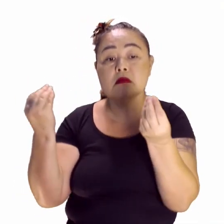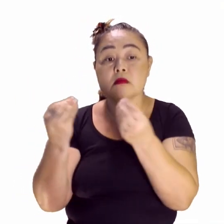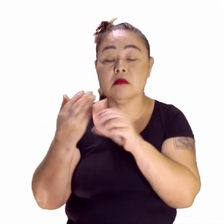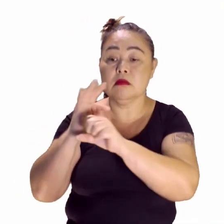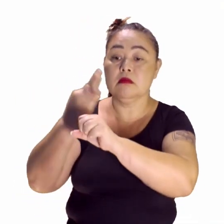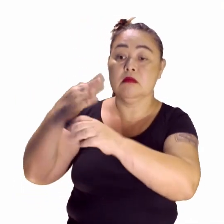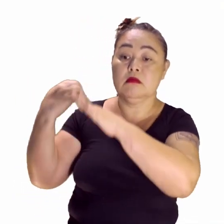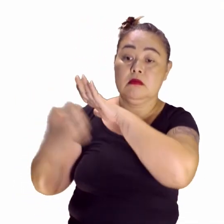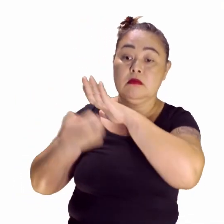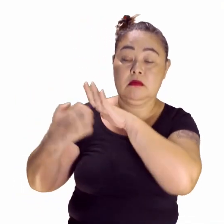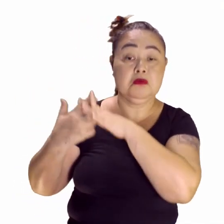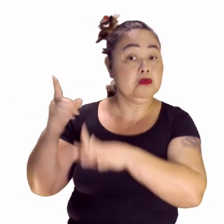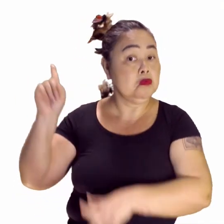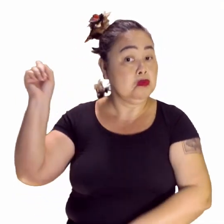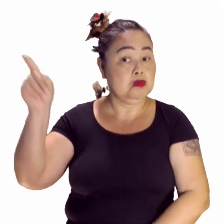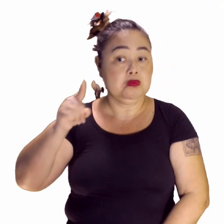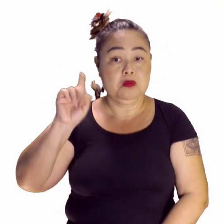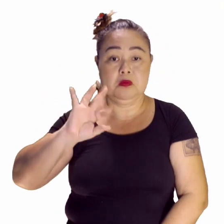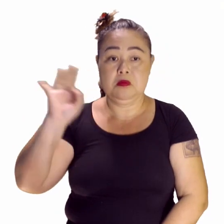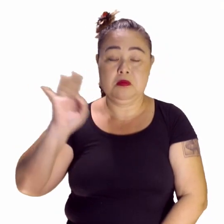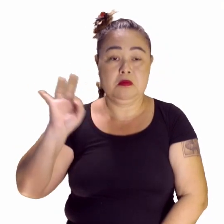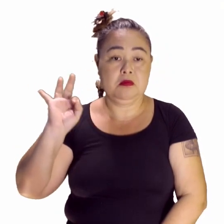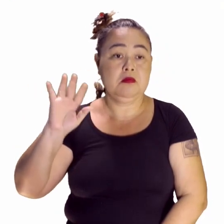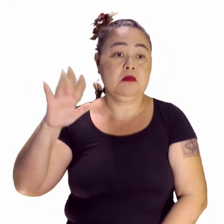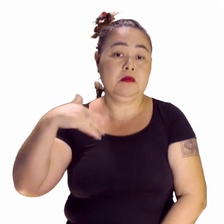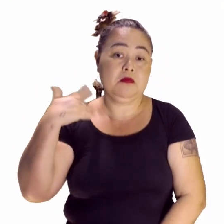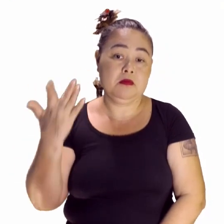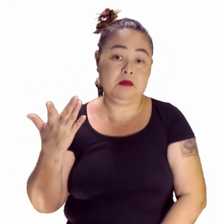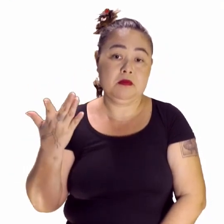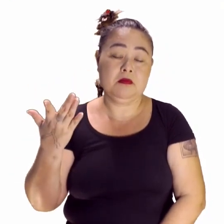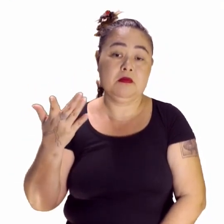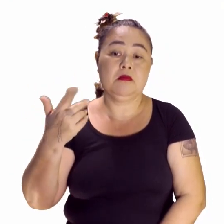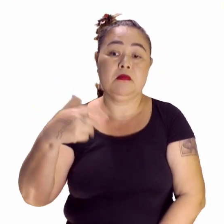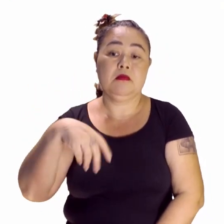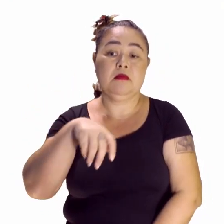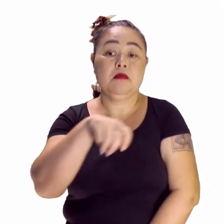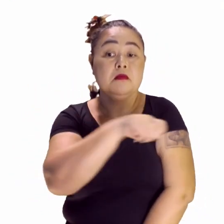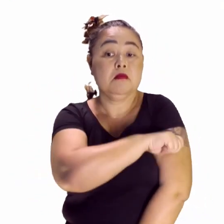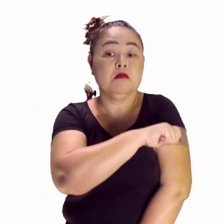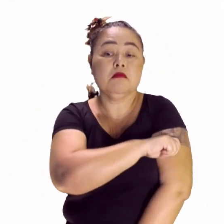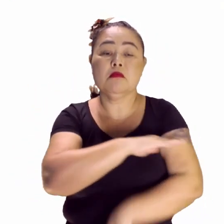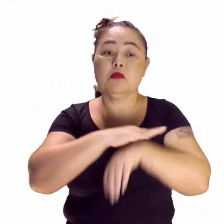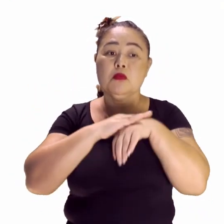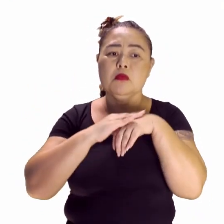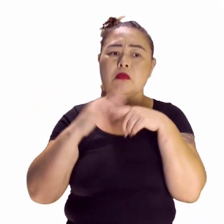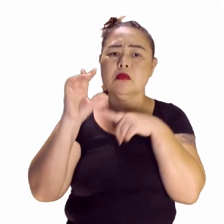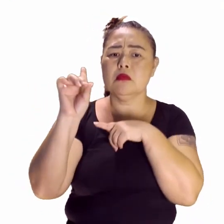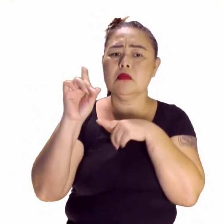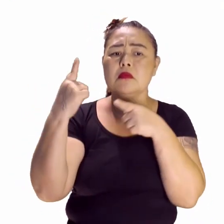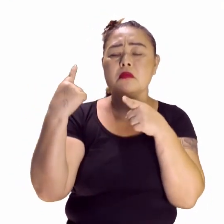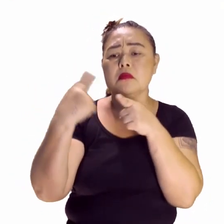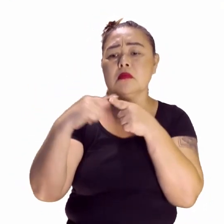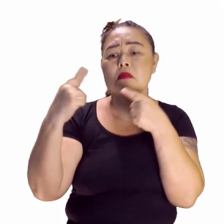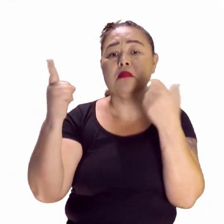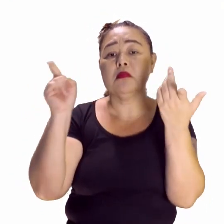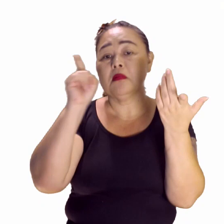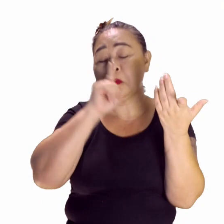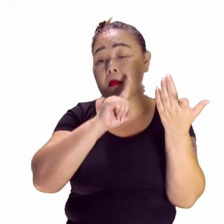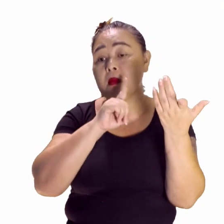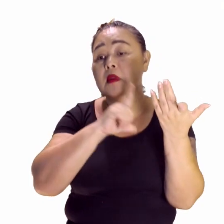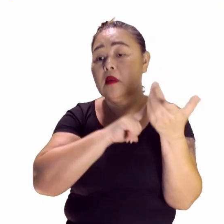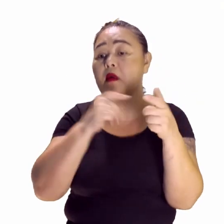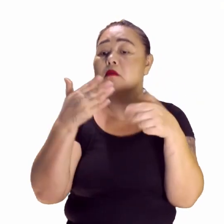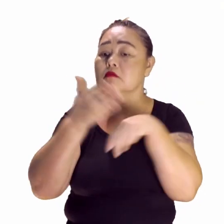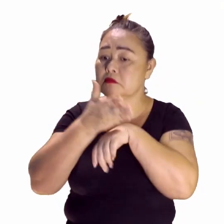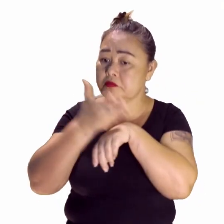por grandes empresas. Sem chance. Sem chance, então, nosso querido aluno não caíram nessa. E essa D, por que não está correta? Porque apesar de ter uma